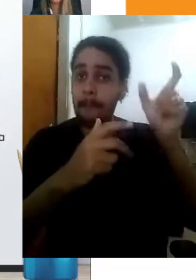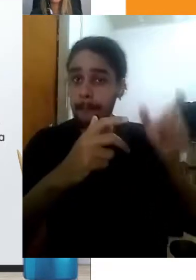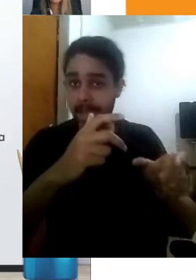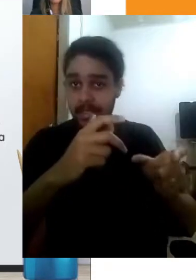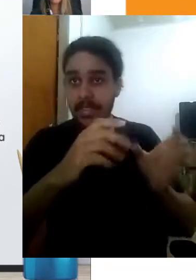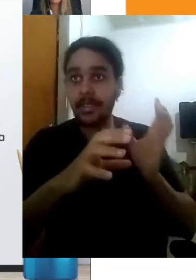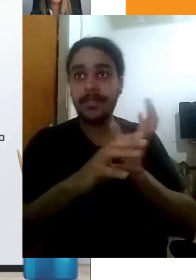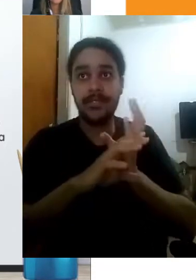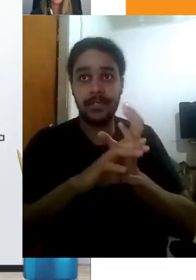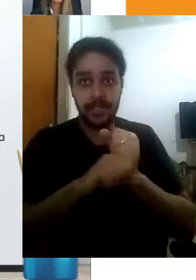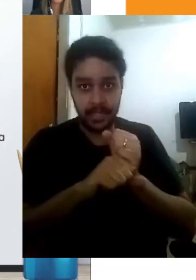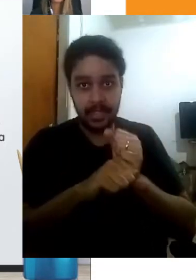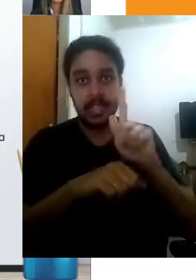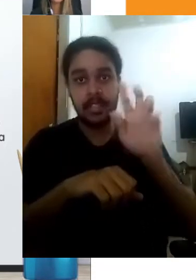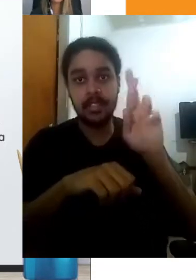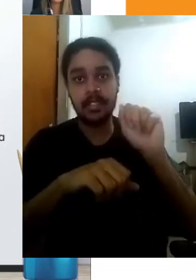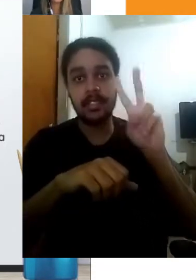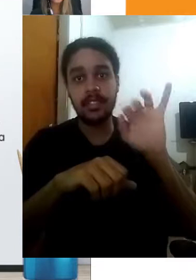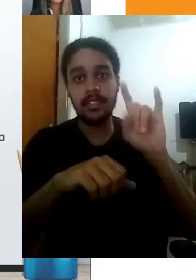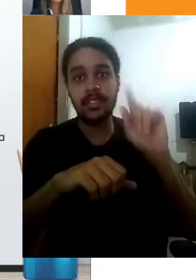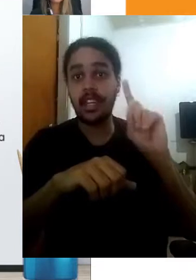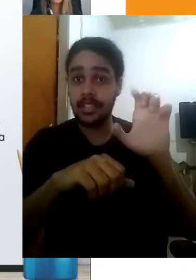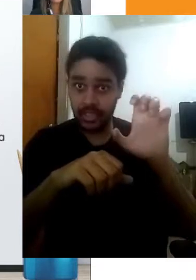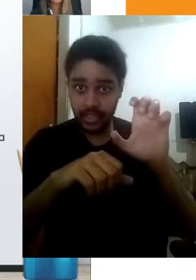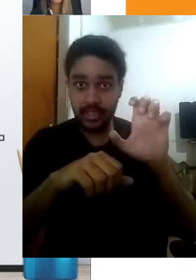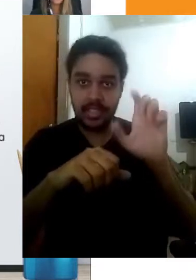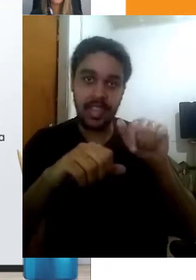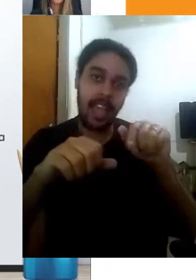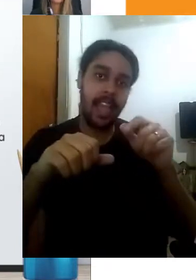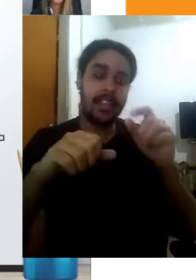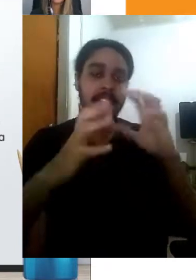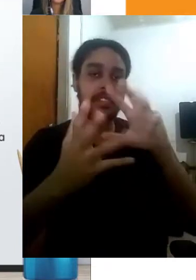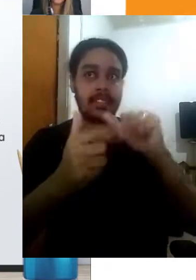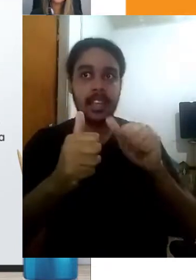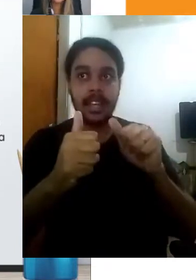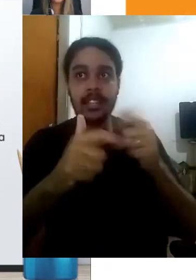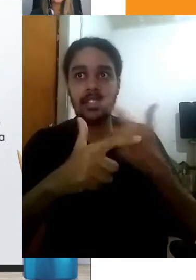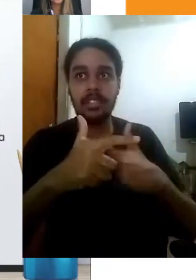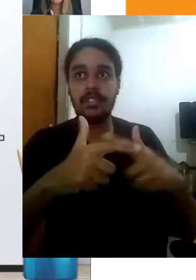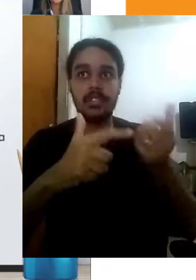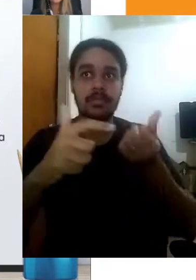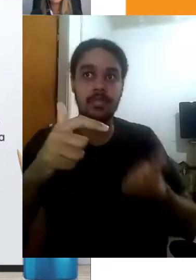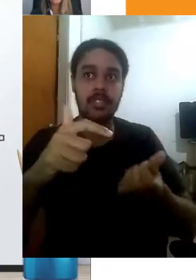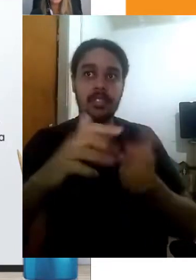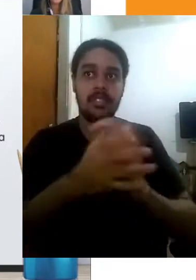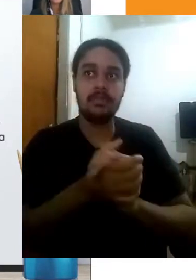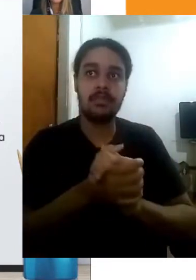pessoa vezes a gravidade na Lua. A massa é 60, a gravidade na Lua é a gravidade na Terra dividido por